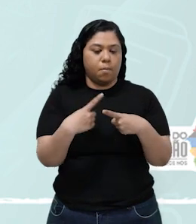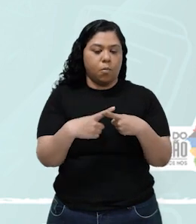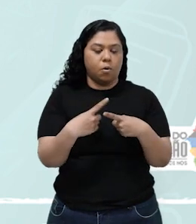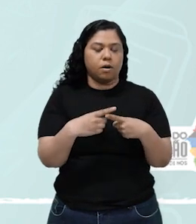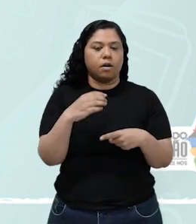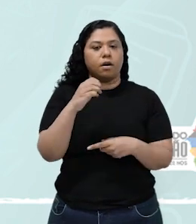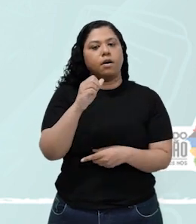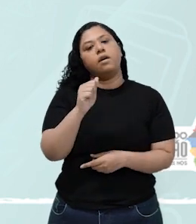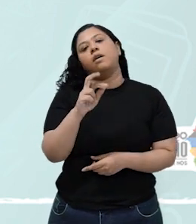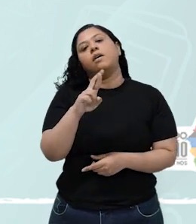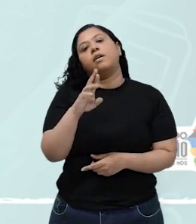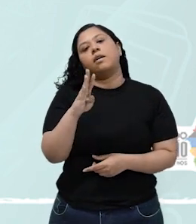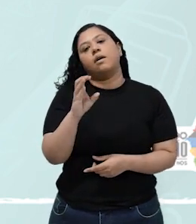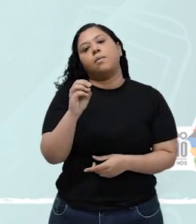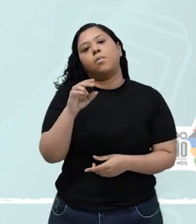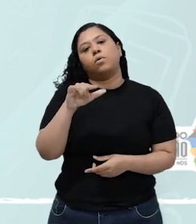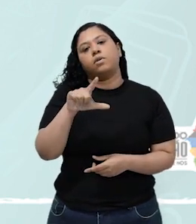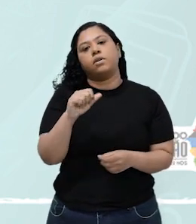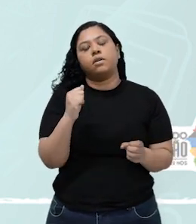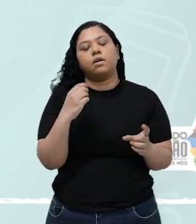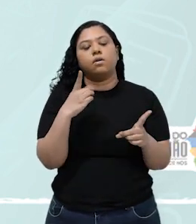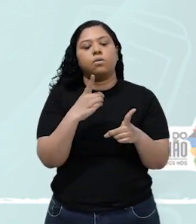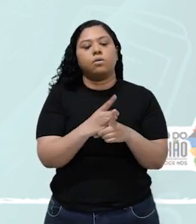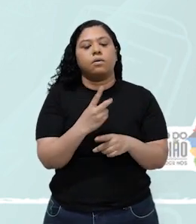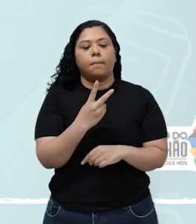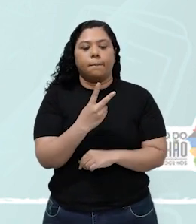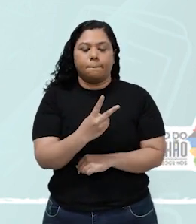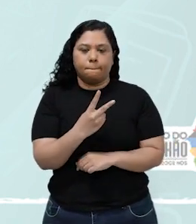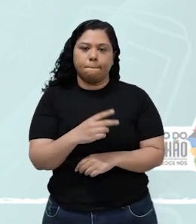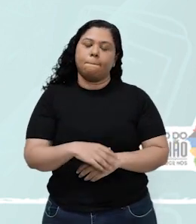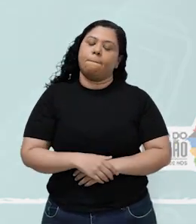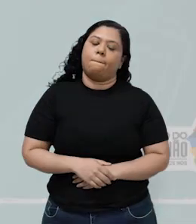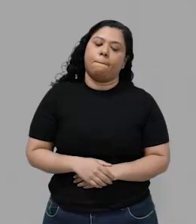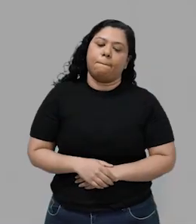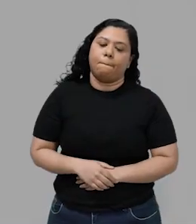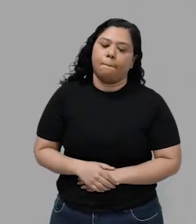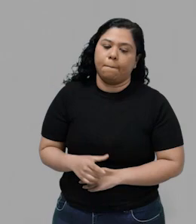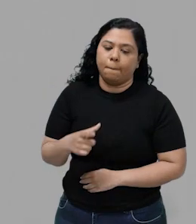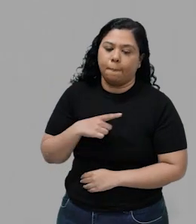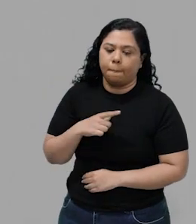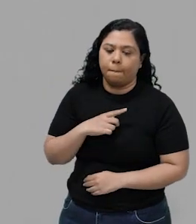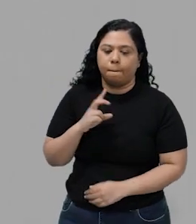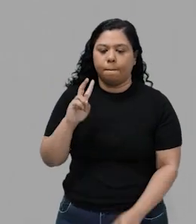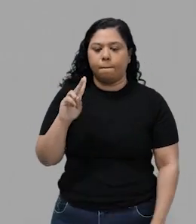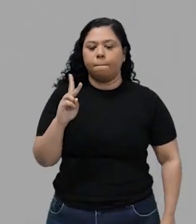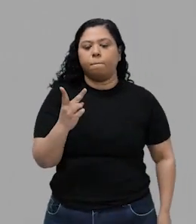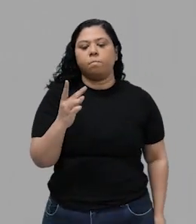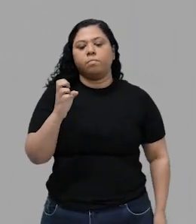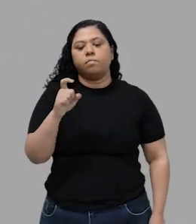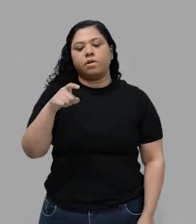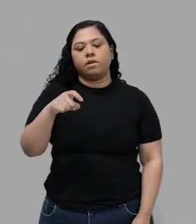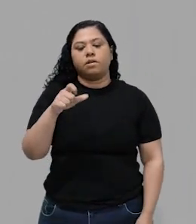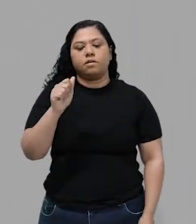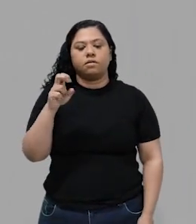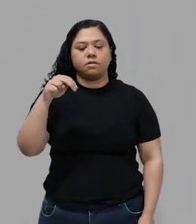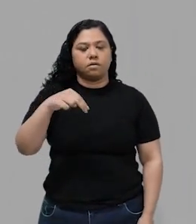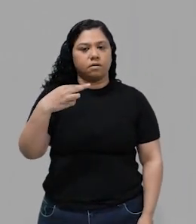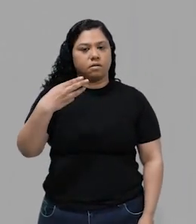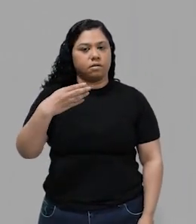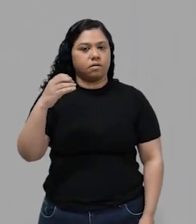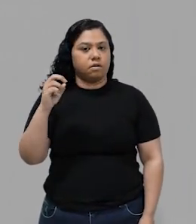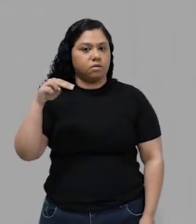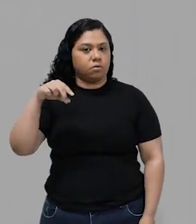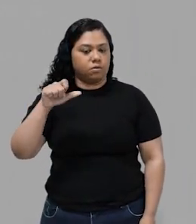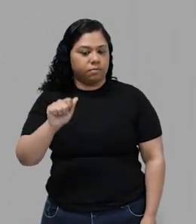carbonila está no carbono 2. No próximo exemplo, né, nós temos a hexan 3-ona. Então,